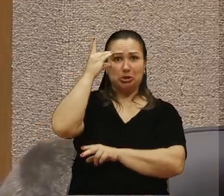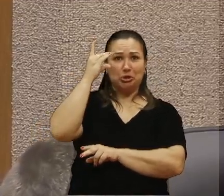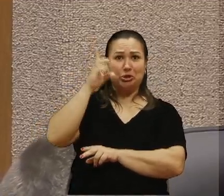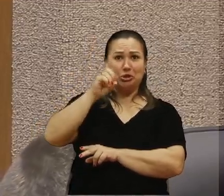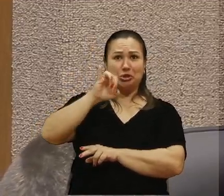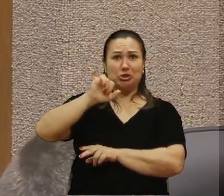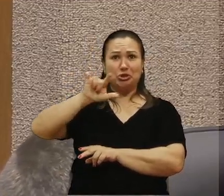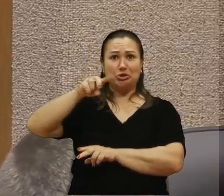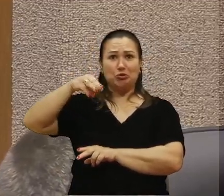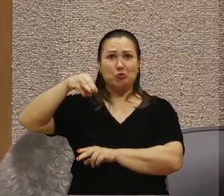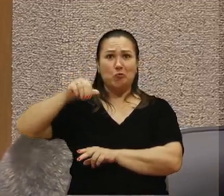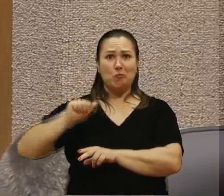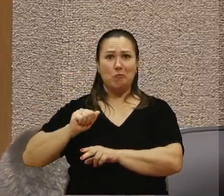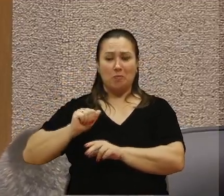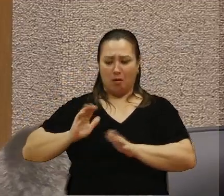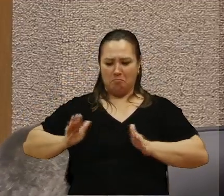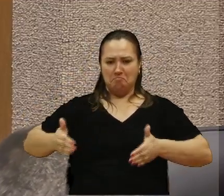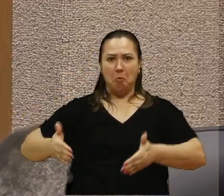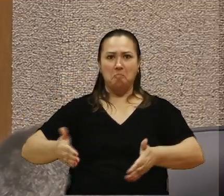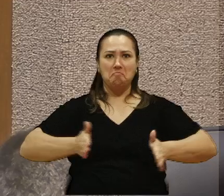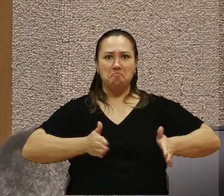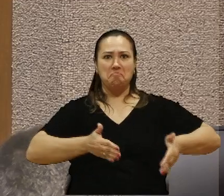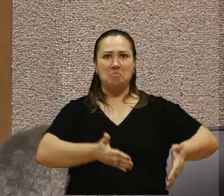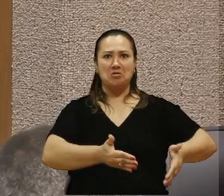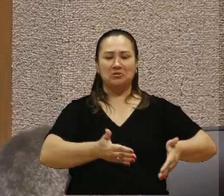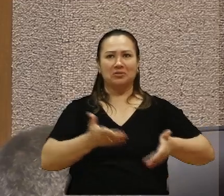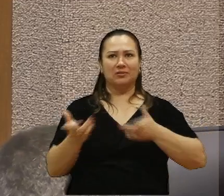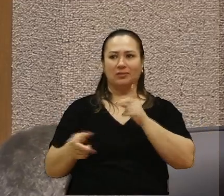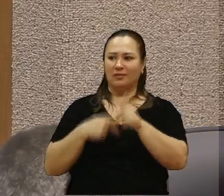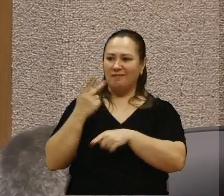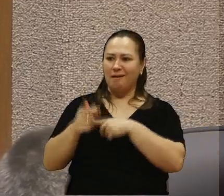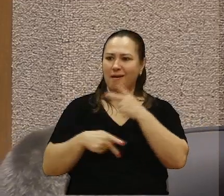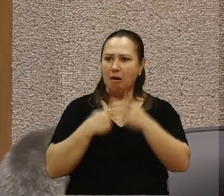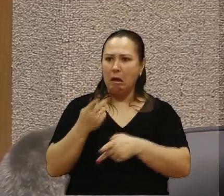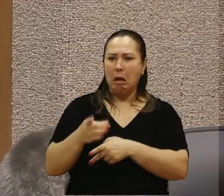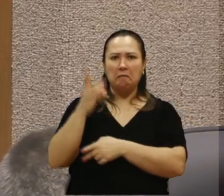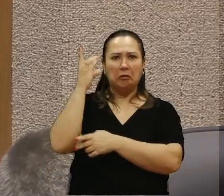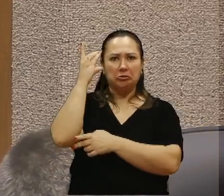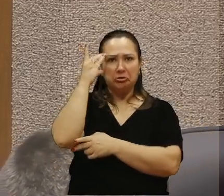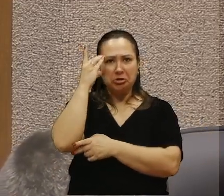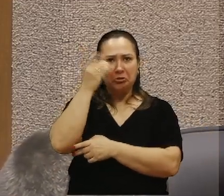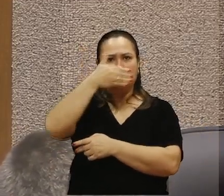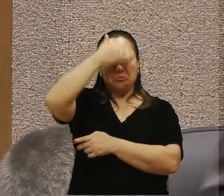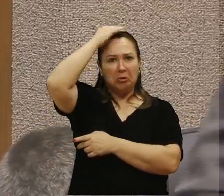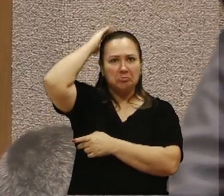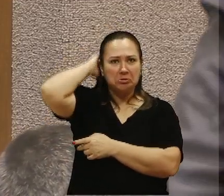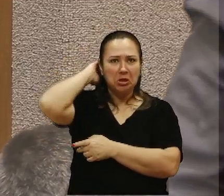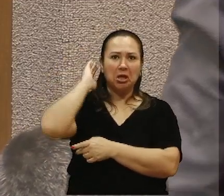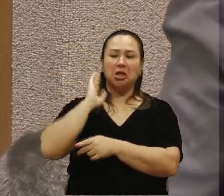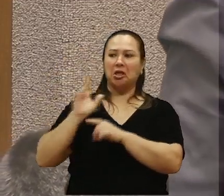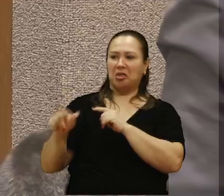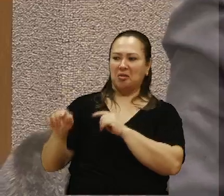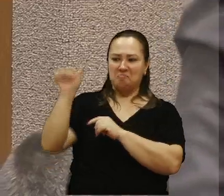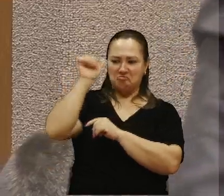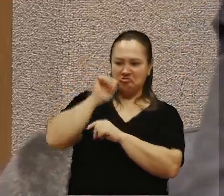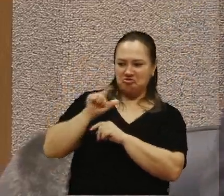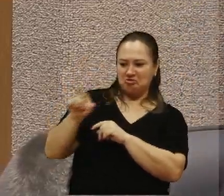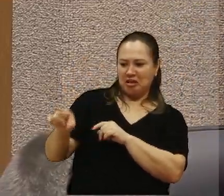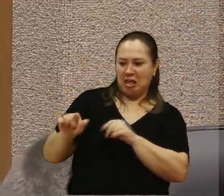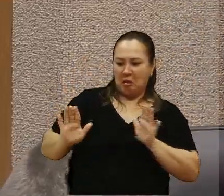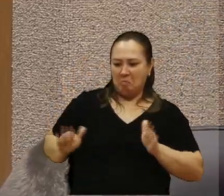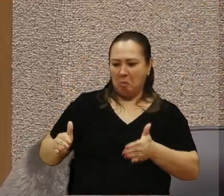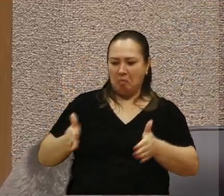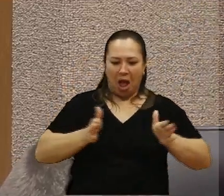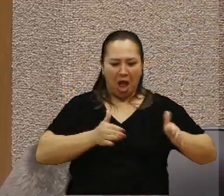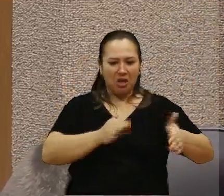Falava, sentava ali, falava da Dilma, Alceu, Dilma de Bombacha, e aí